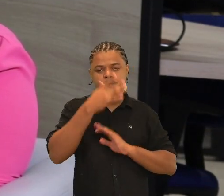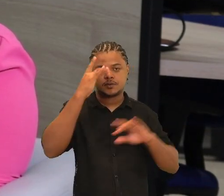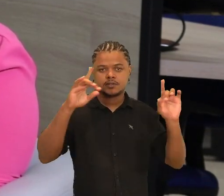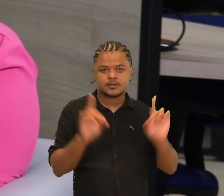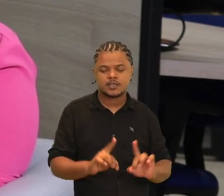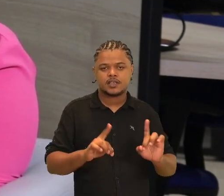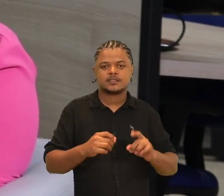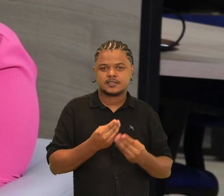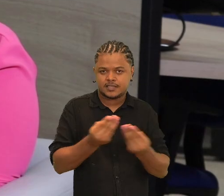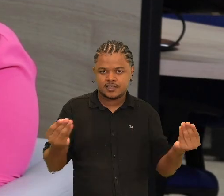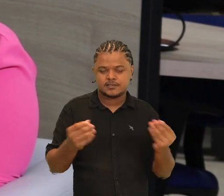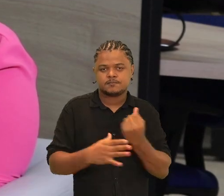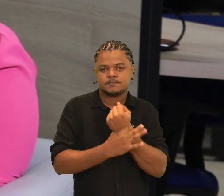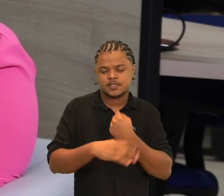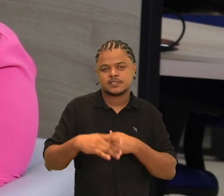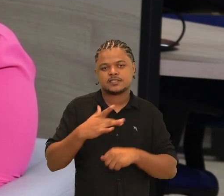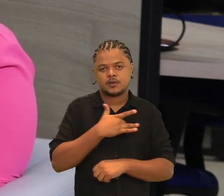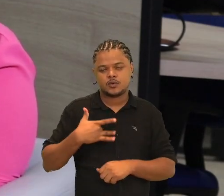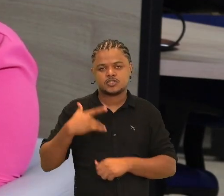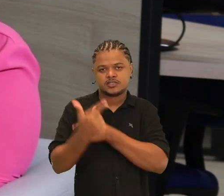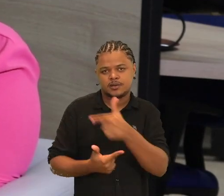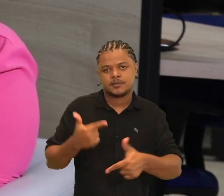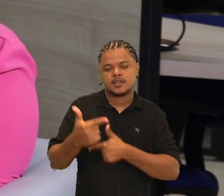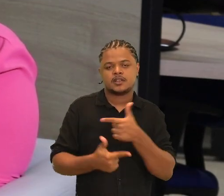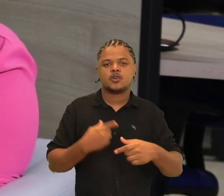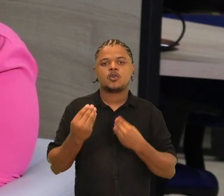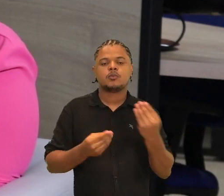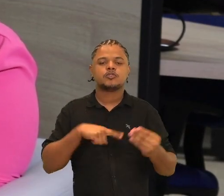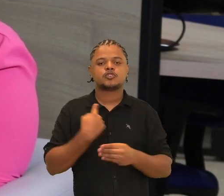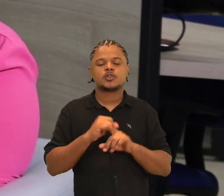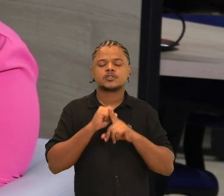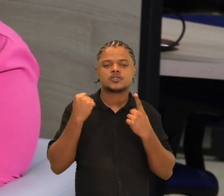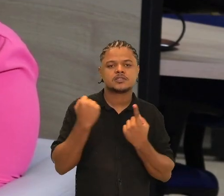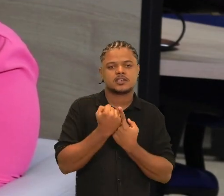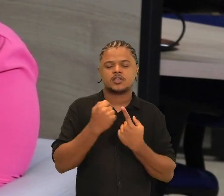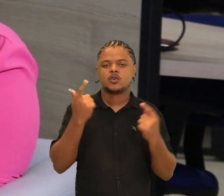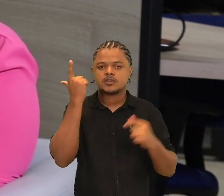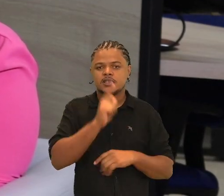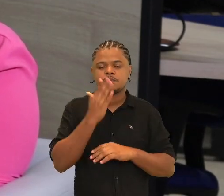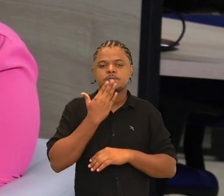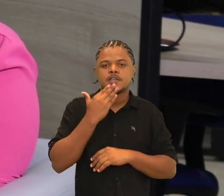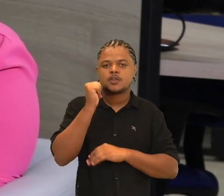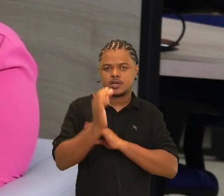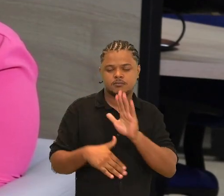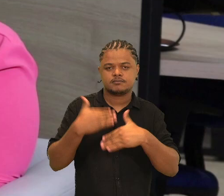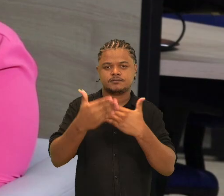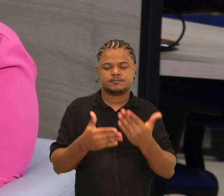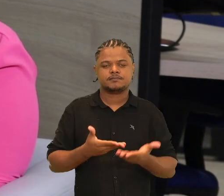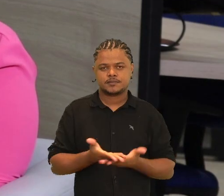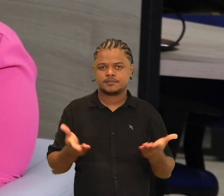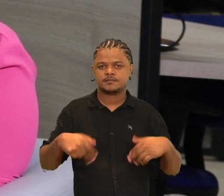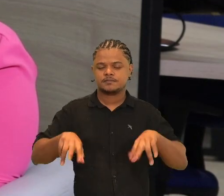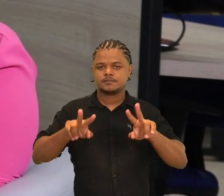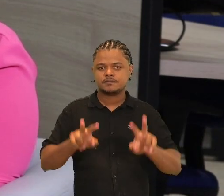à saúde, à educação, ao trabalho. Como é que a gente, enquanto sociedade, consegue melhorar, né, essa questão